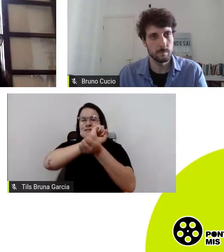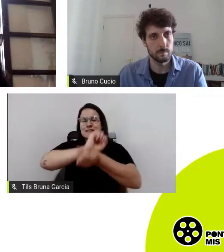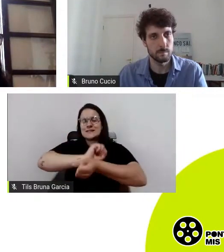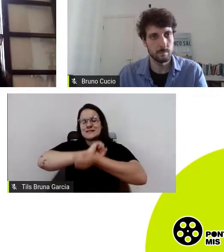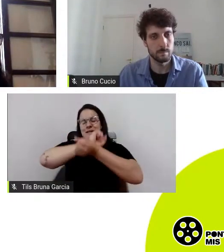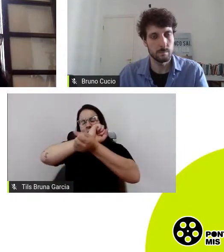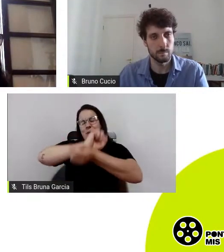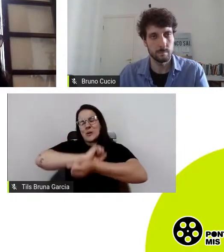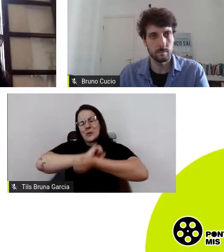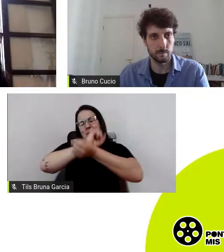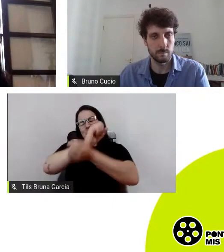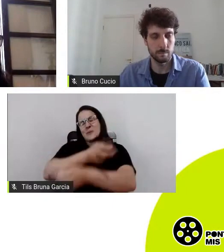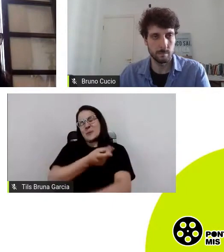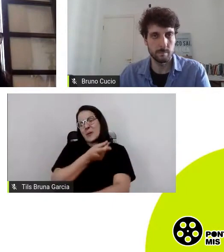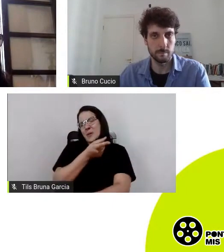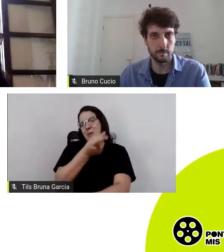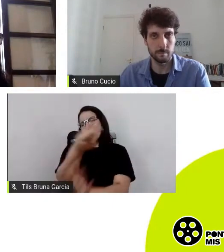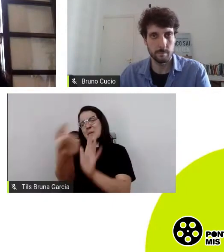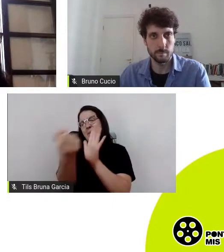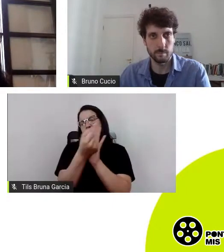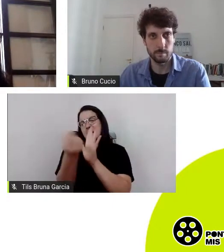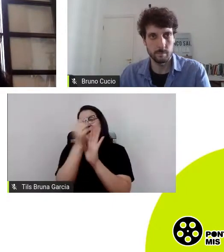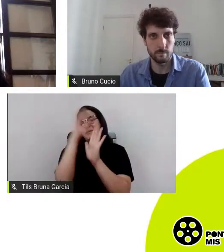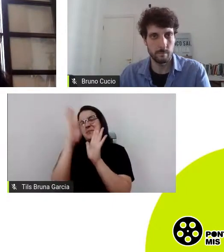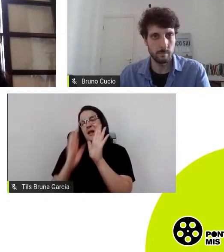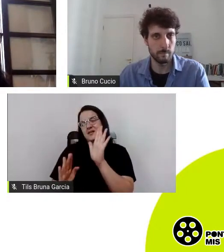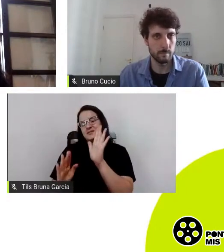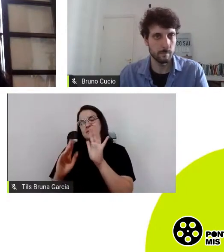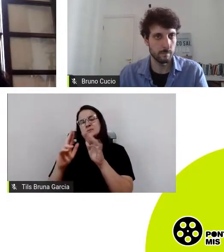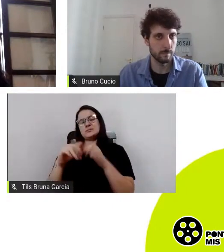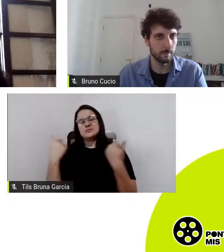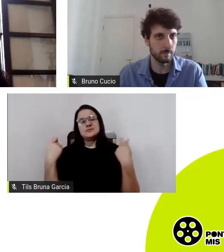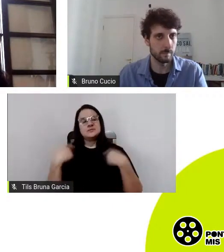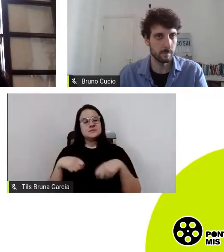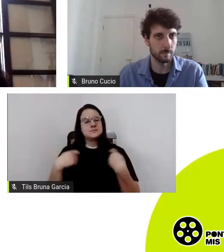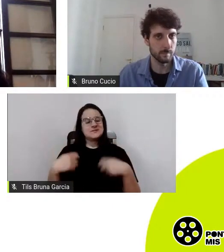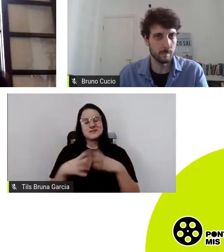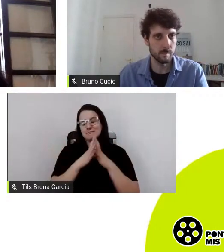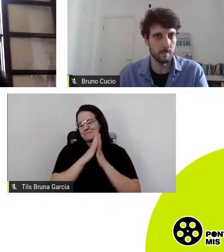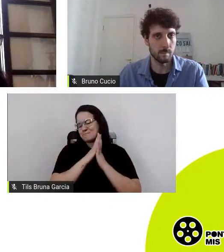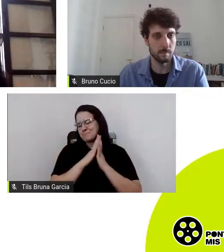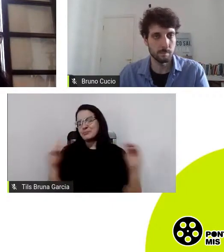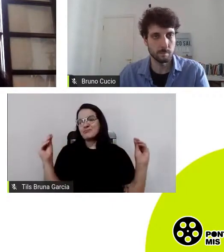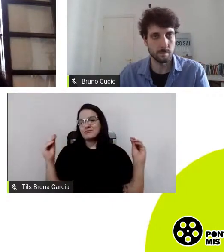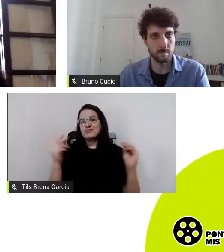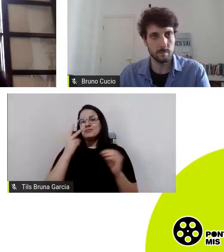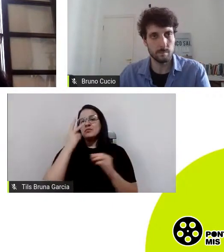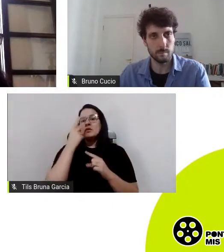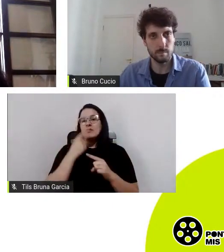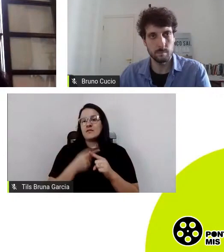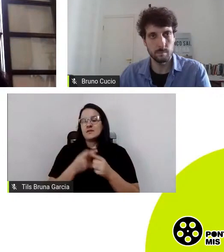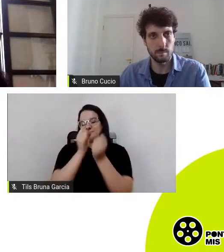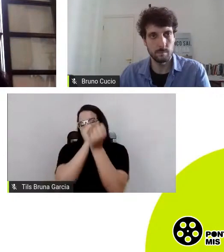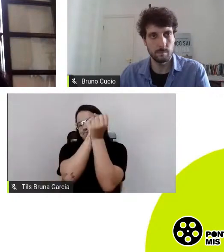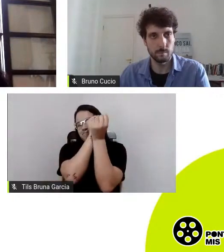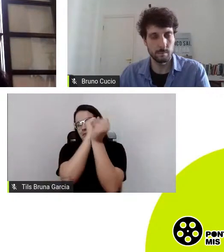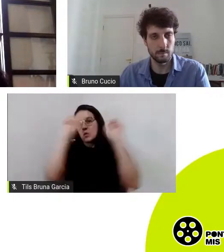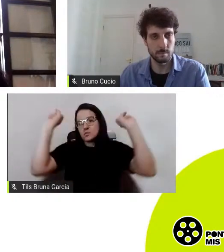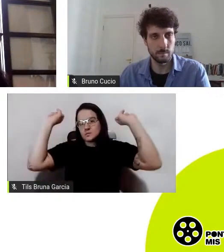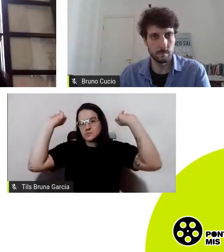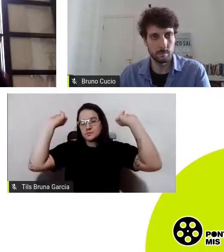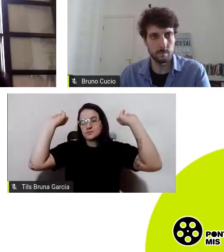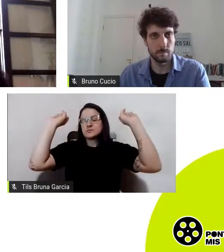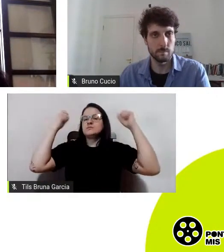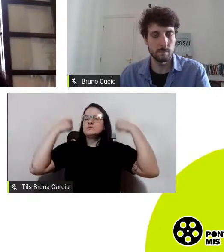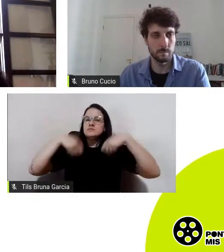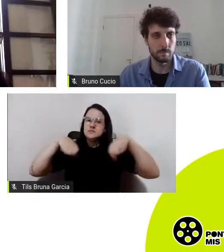identidade nacional do Brasil. Então, nós temos que superá-la com uma segunda abolição que passará necessariamente pelo